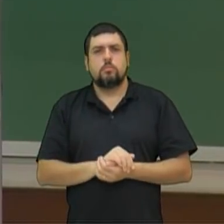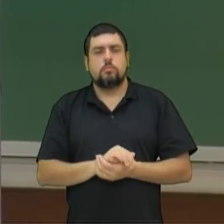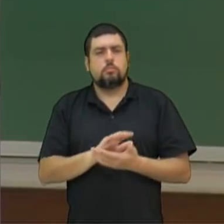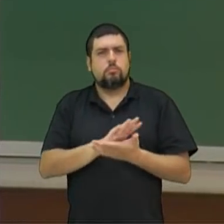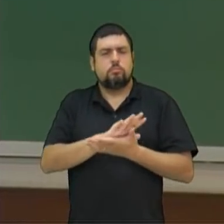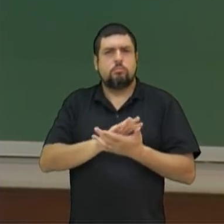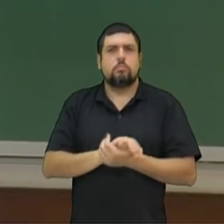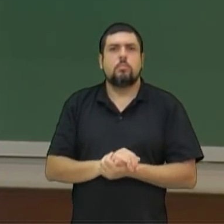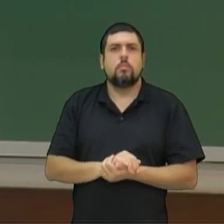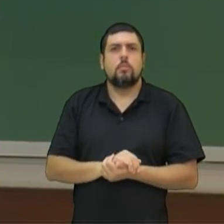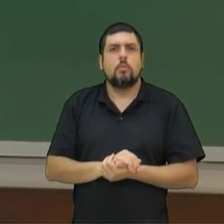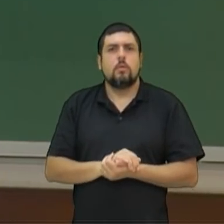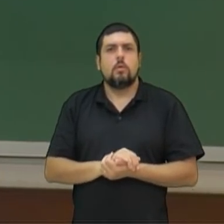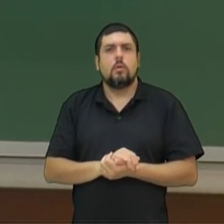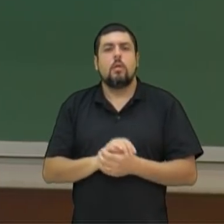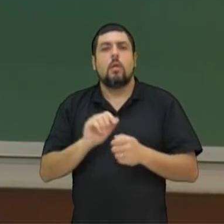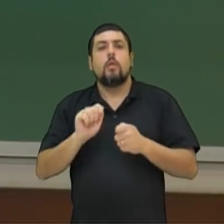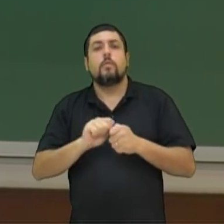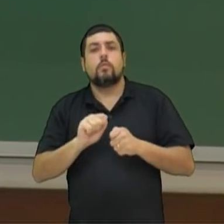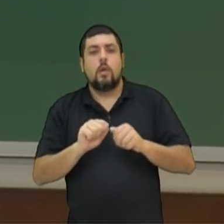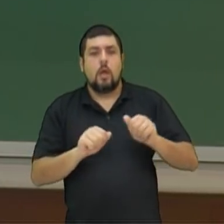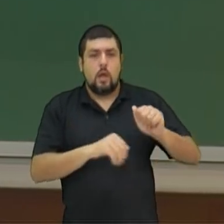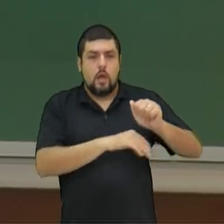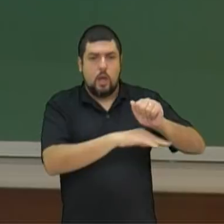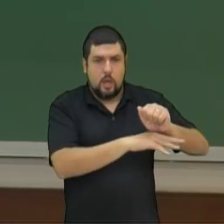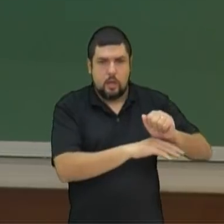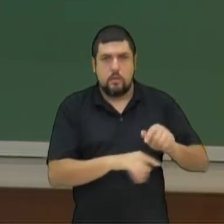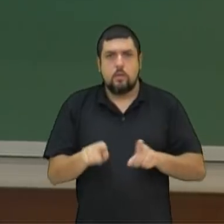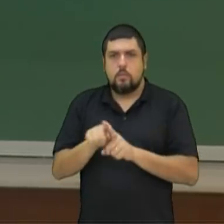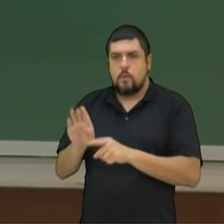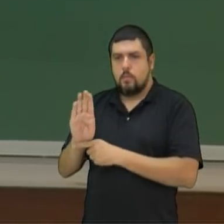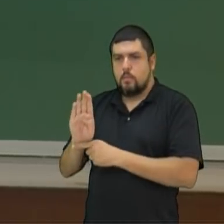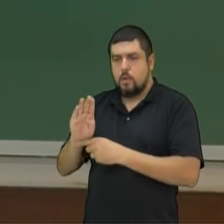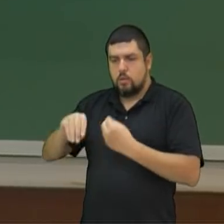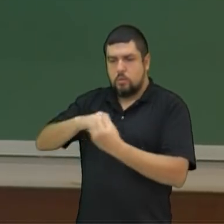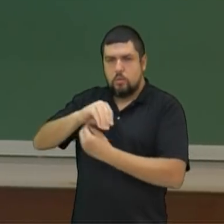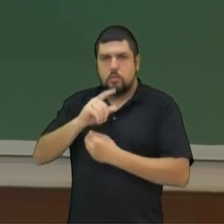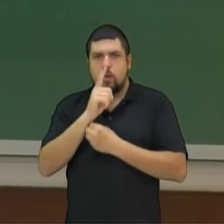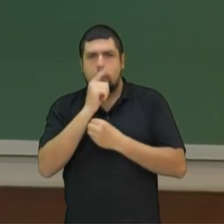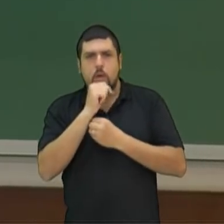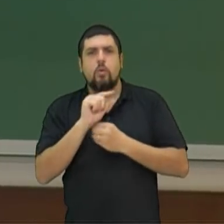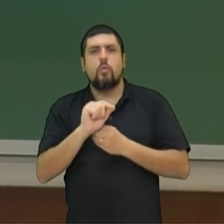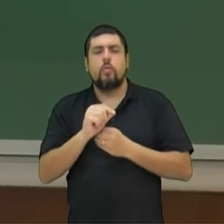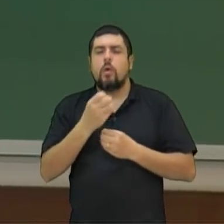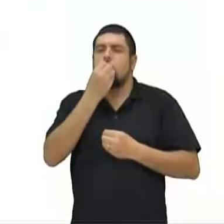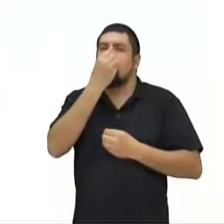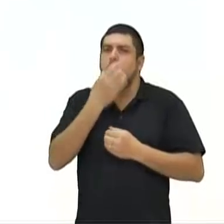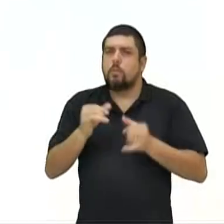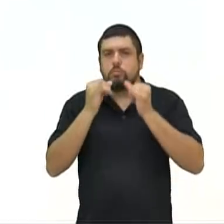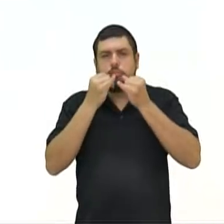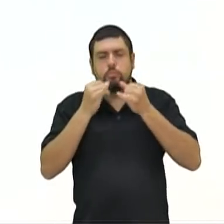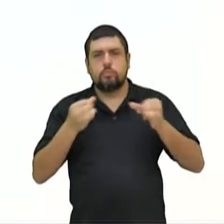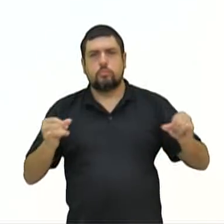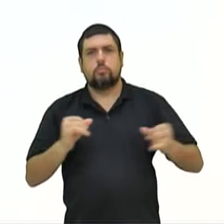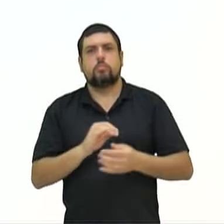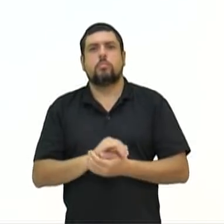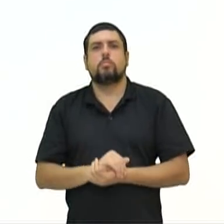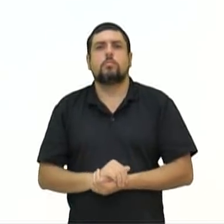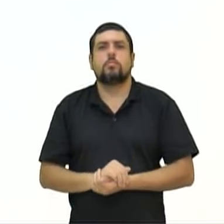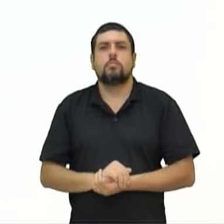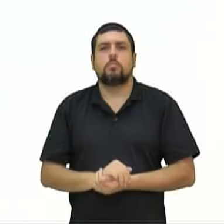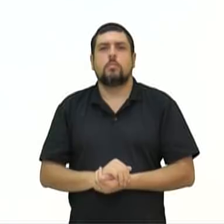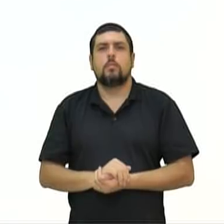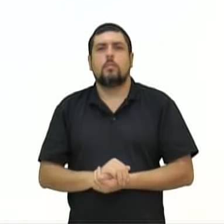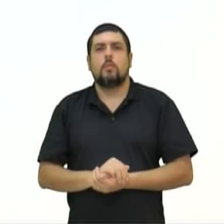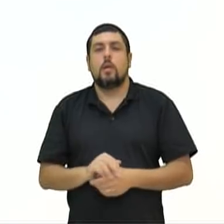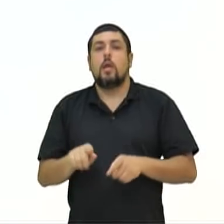que ele vai fazer? Ácidos e bases, quando dissolvidos em água, são bons condutores de corrente elétrica.